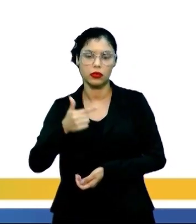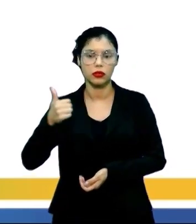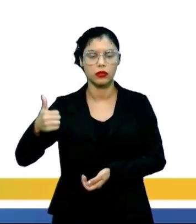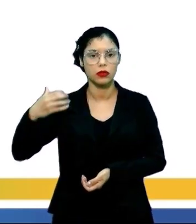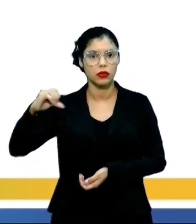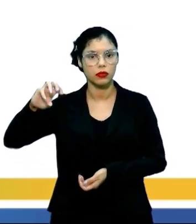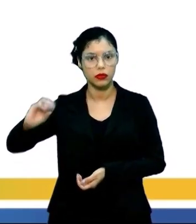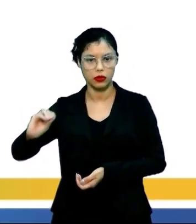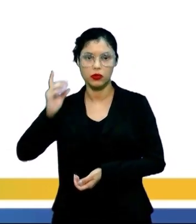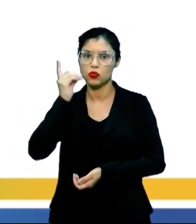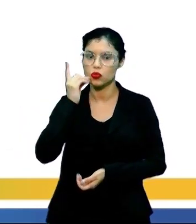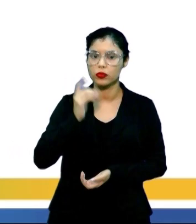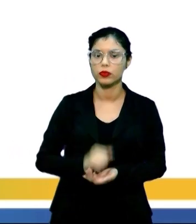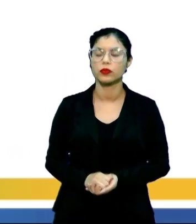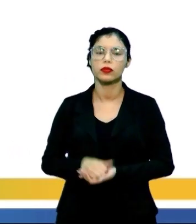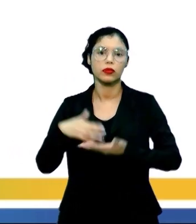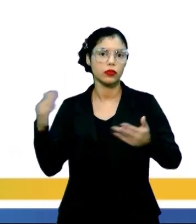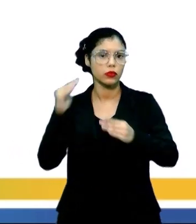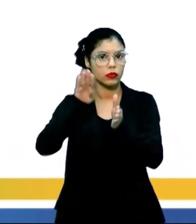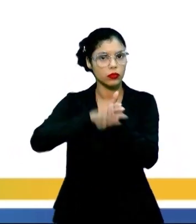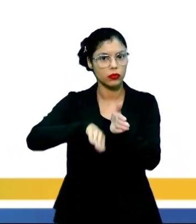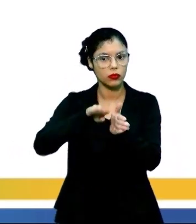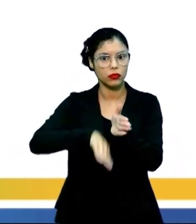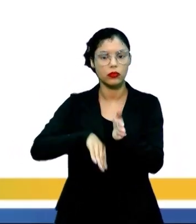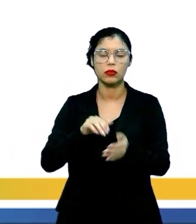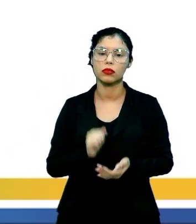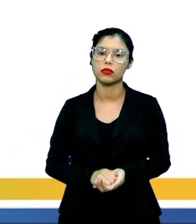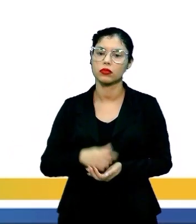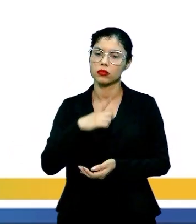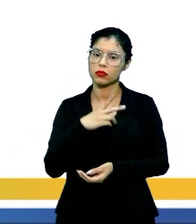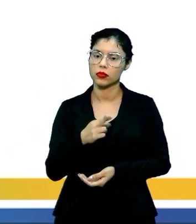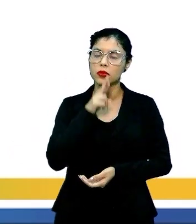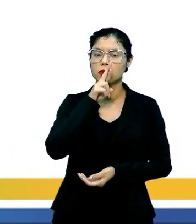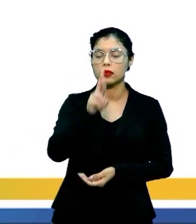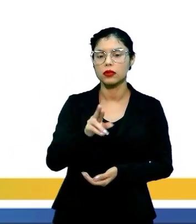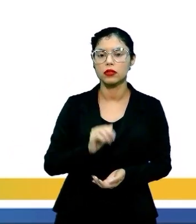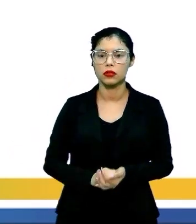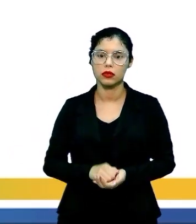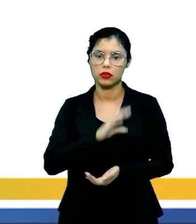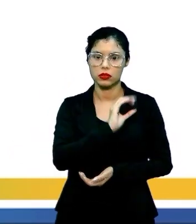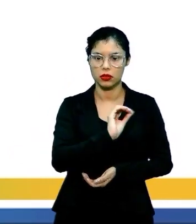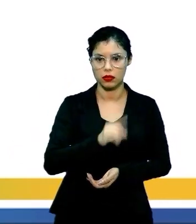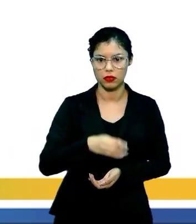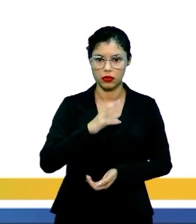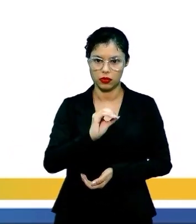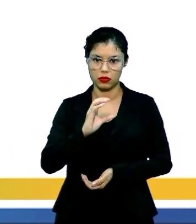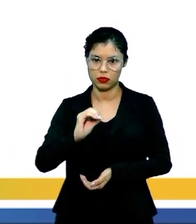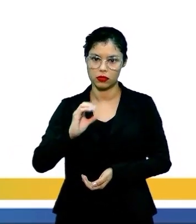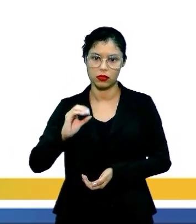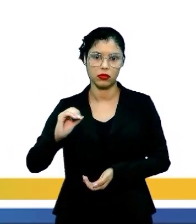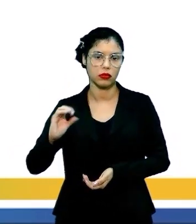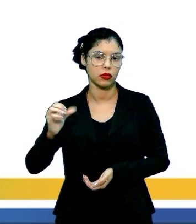365,242190 dias. Ao fazer essa subtração, obtemos como resultado